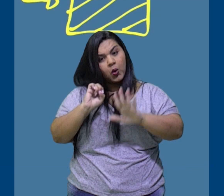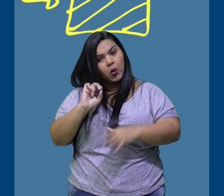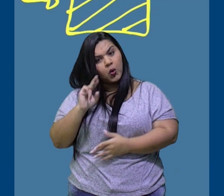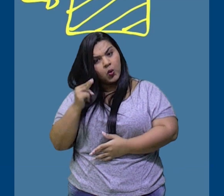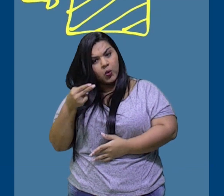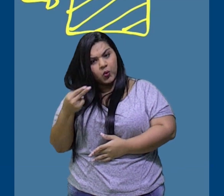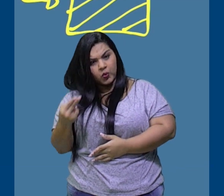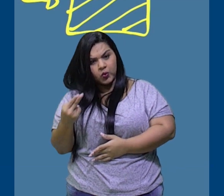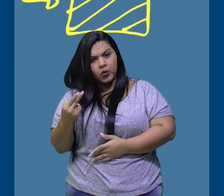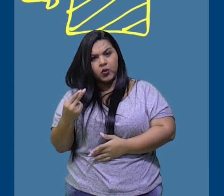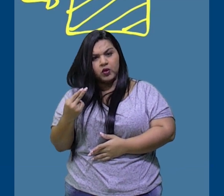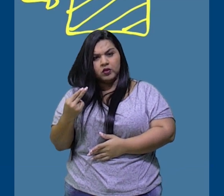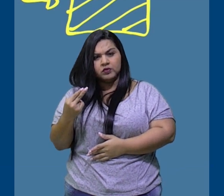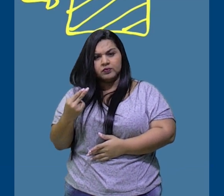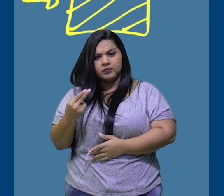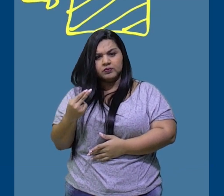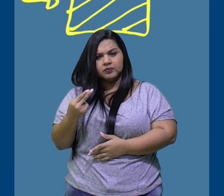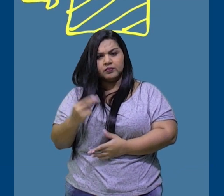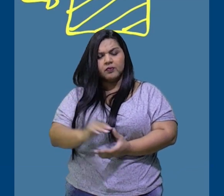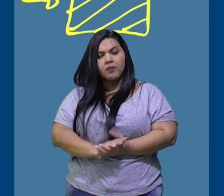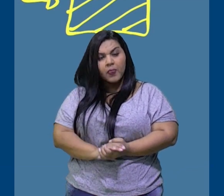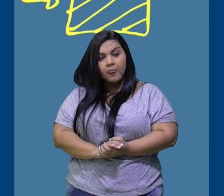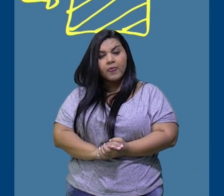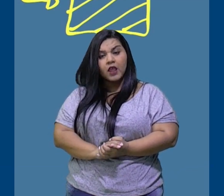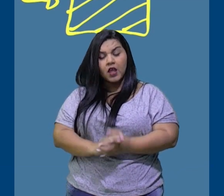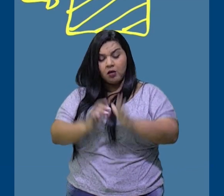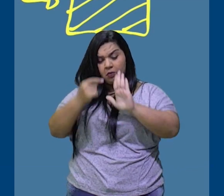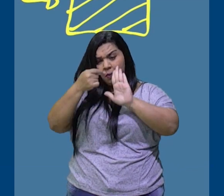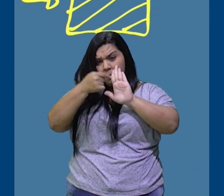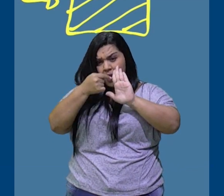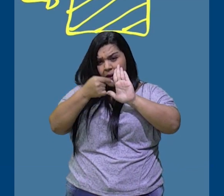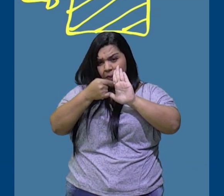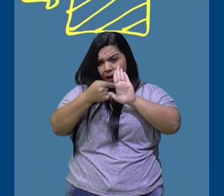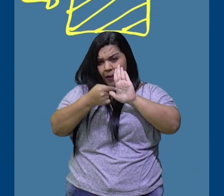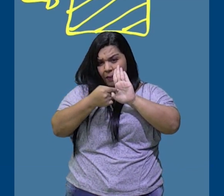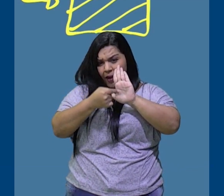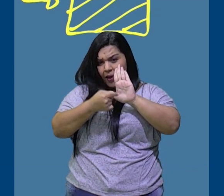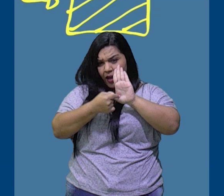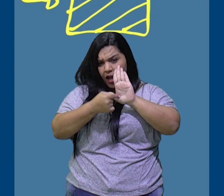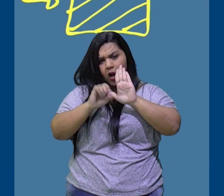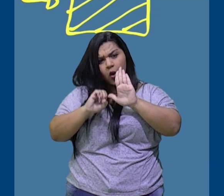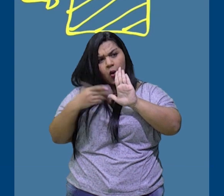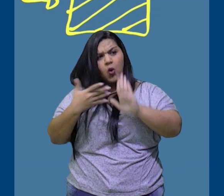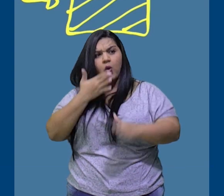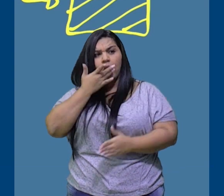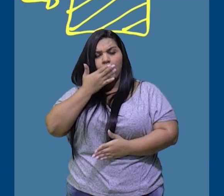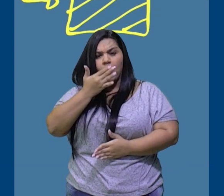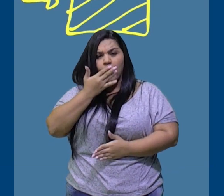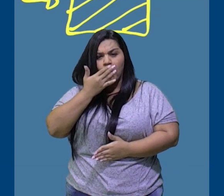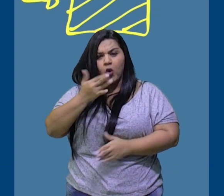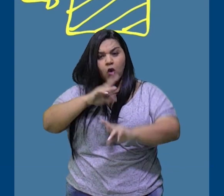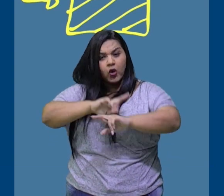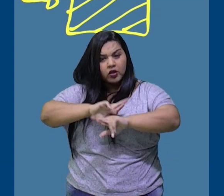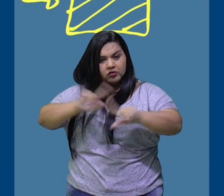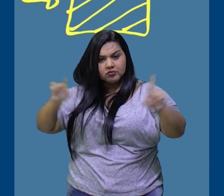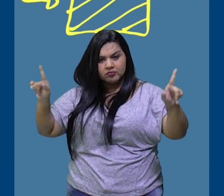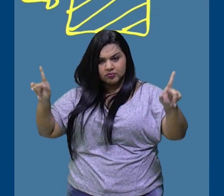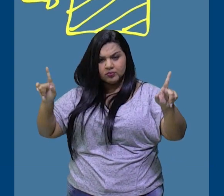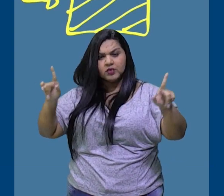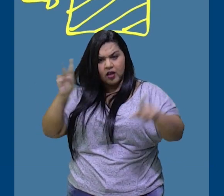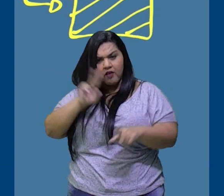colocando esses pontos mais com cores diferenciadas, né? Então, cada autor, aí, cada organização